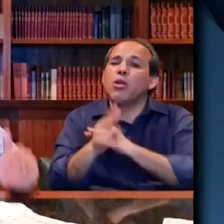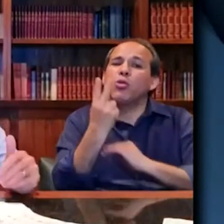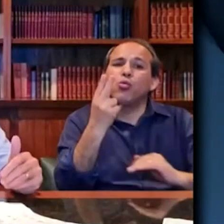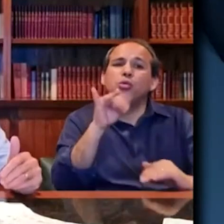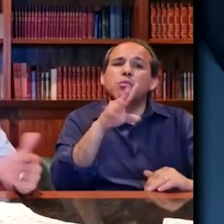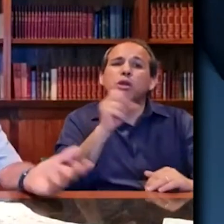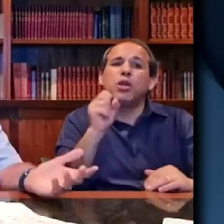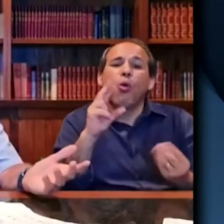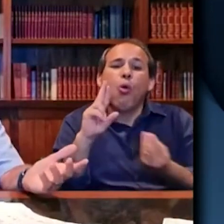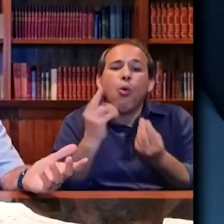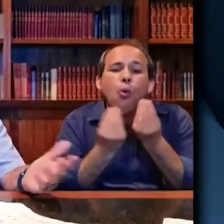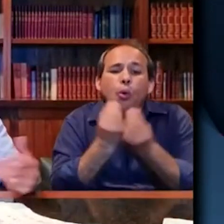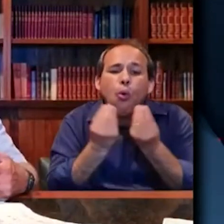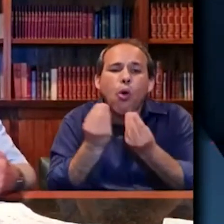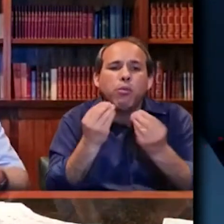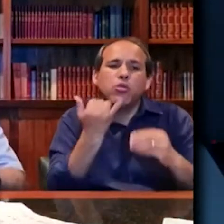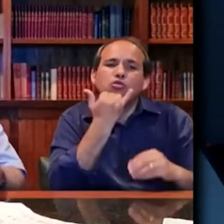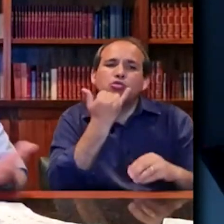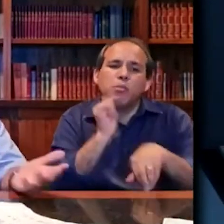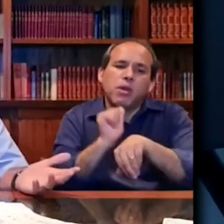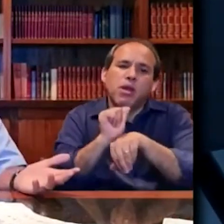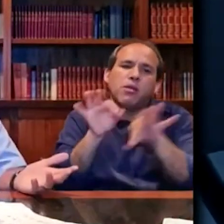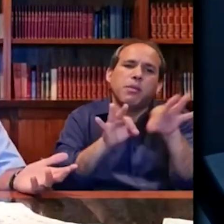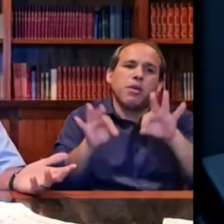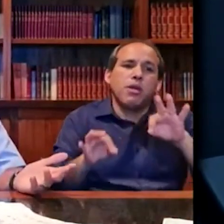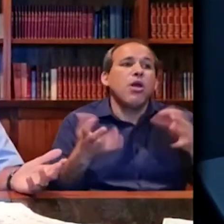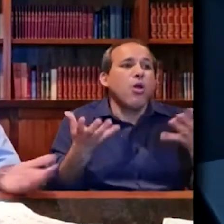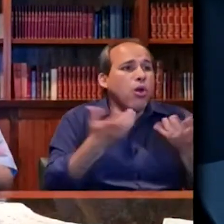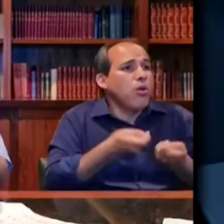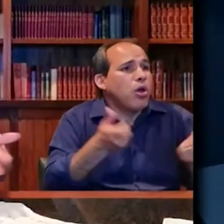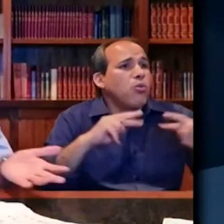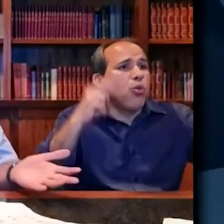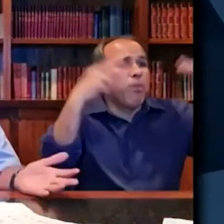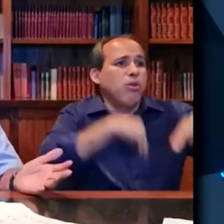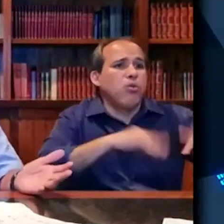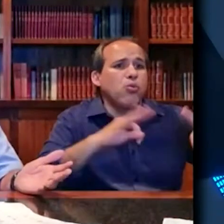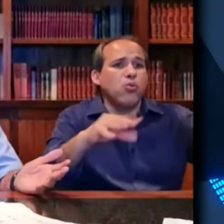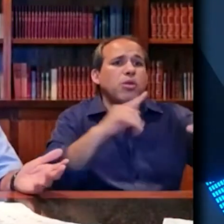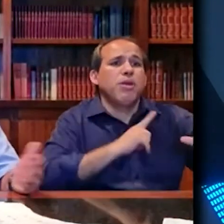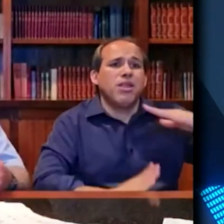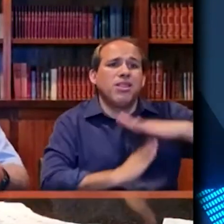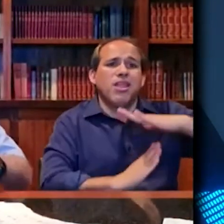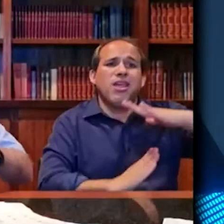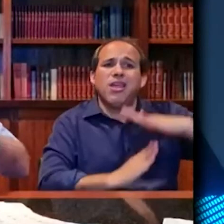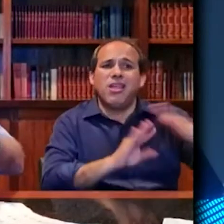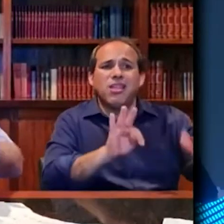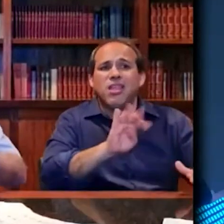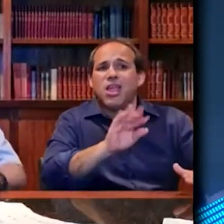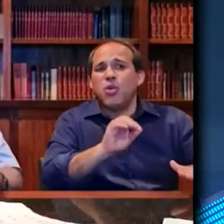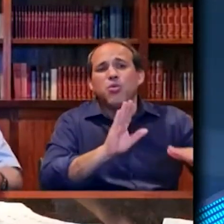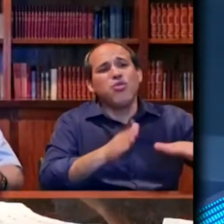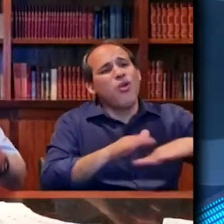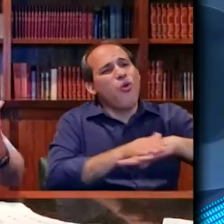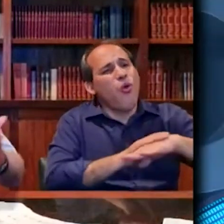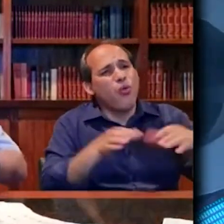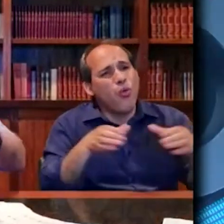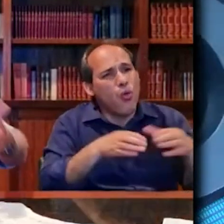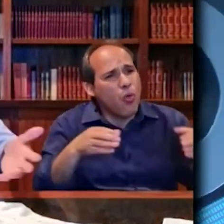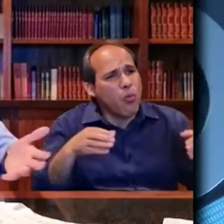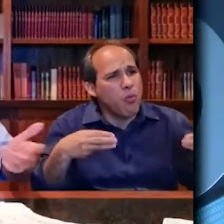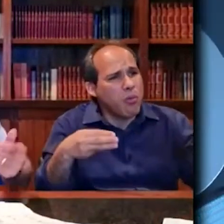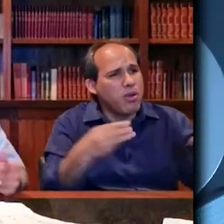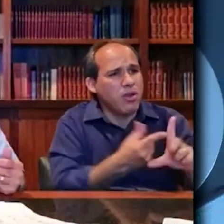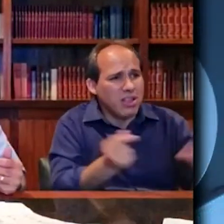esses programas, essas posições que o presidente está tendo em relação à população. Então, nós temos que interpretar bem a pesquisa. Eu vou repetir aqui, porque eu acho que